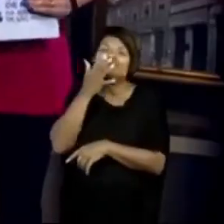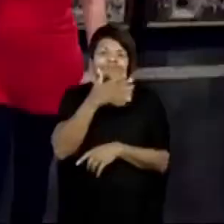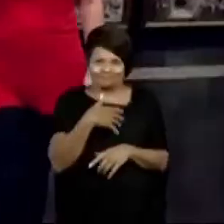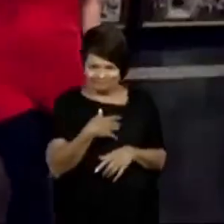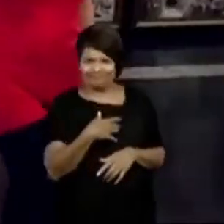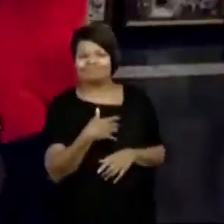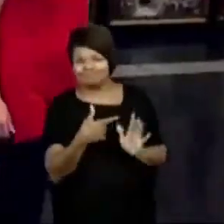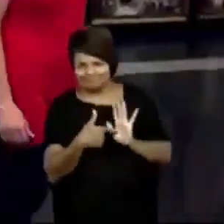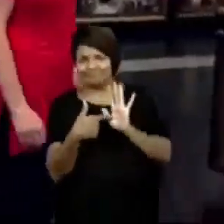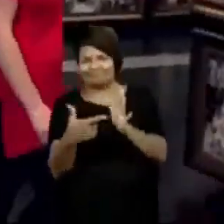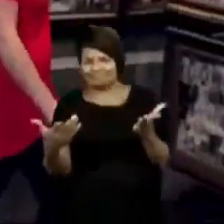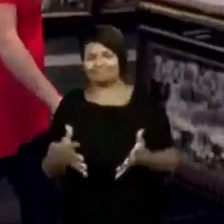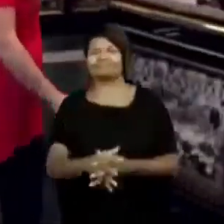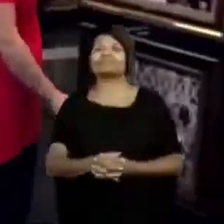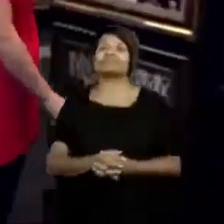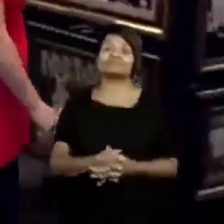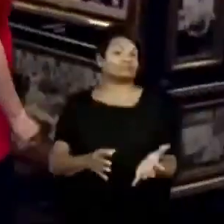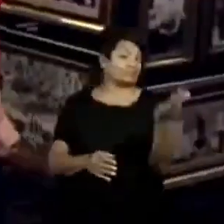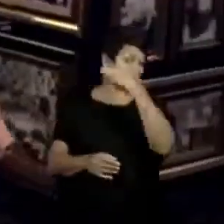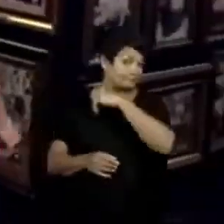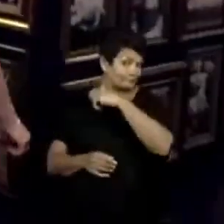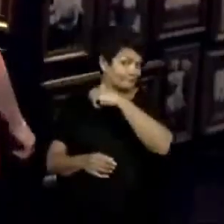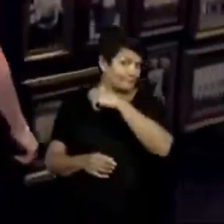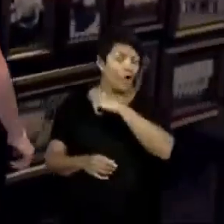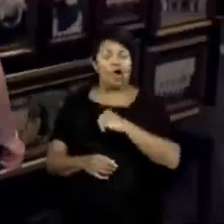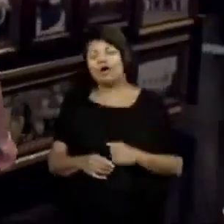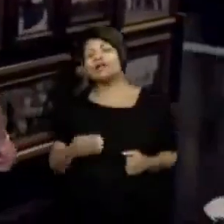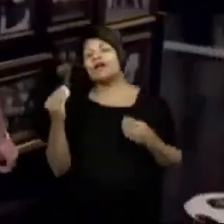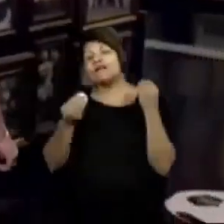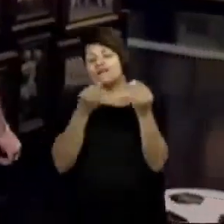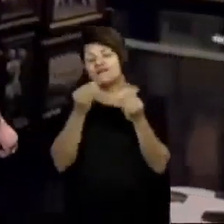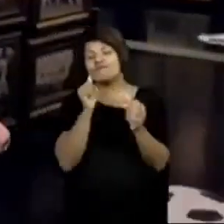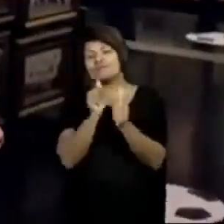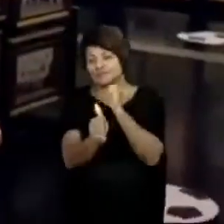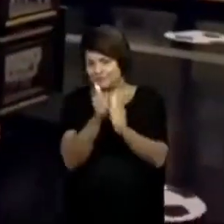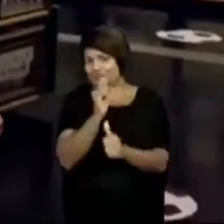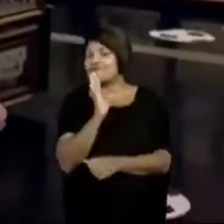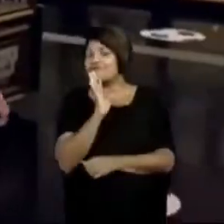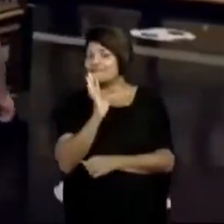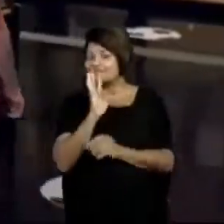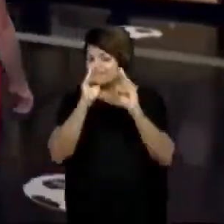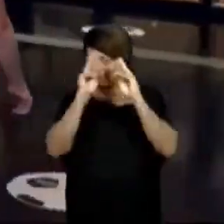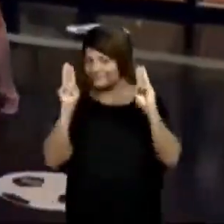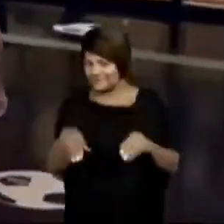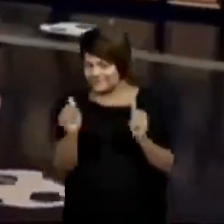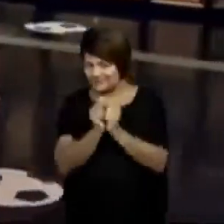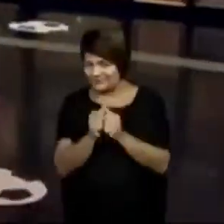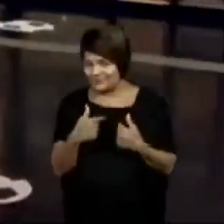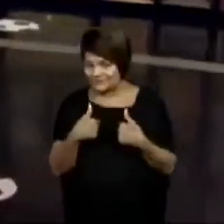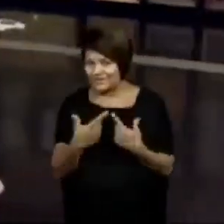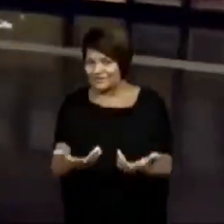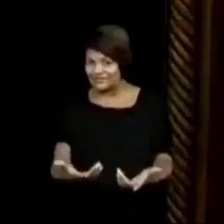pra gente. Então, bora falar um pouquinho sobre futebol e conhecer o museu junto com a gente?